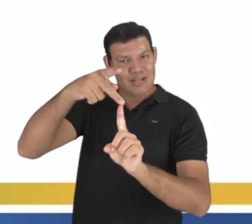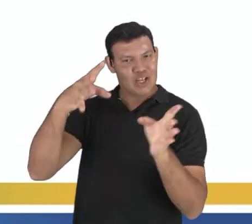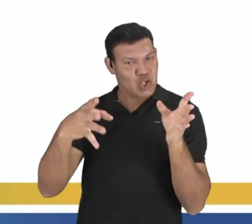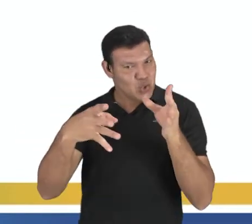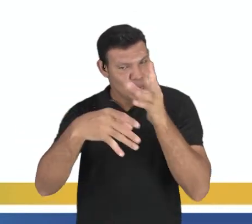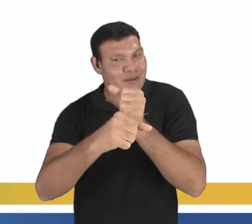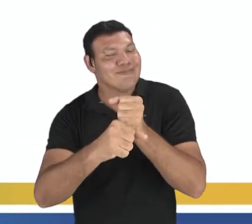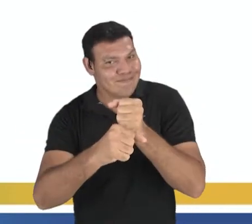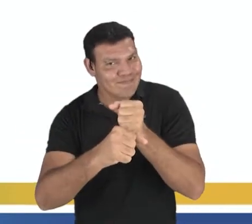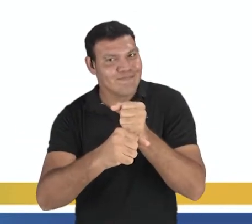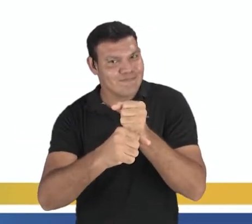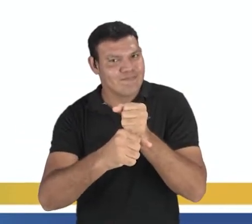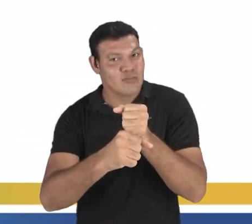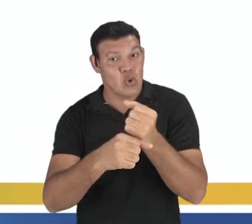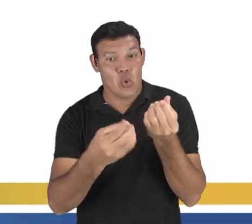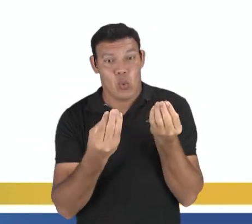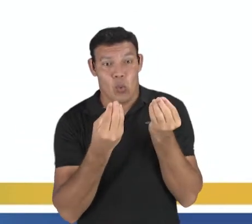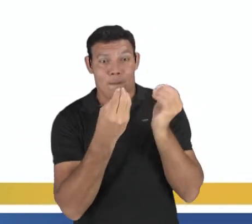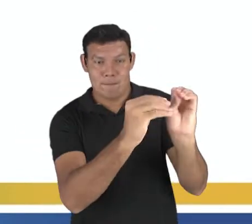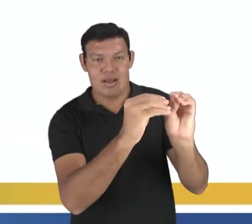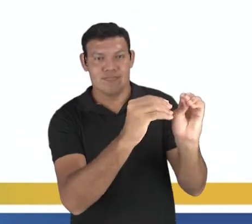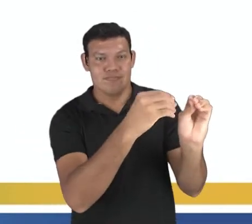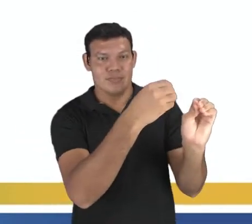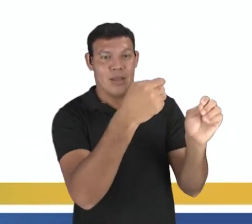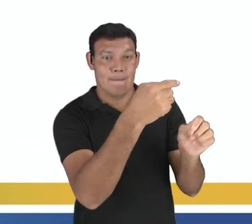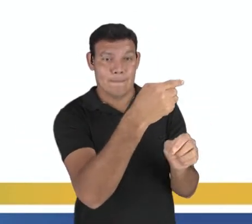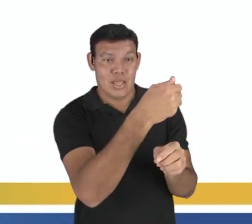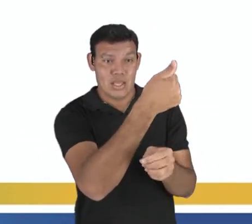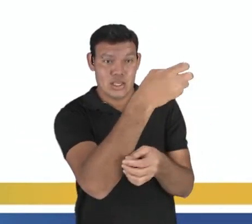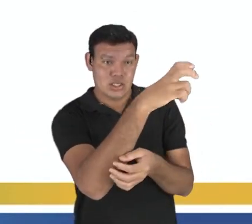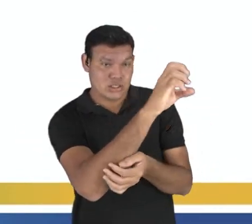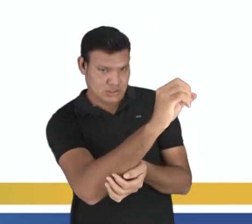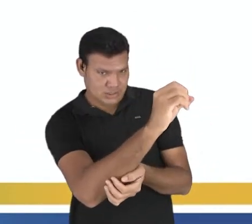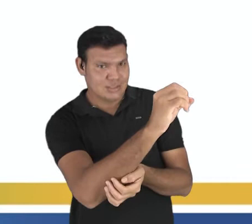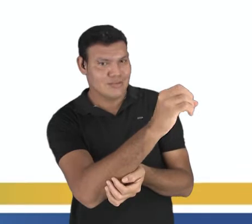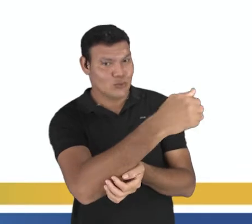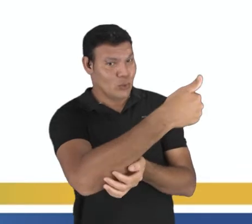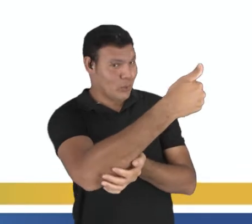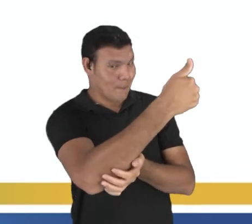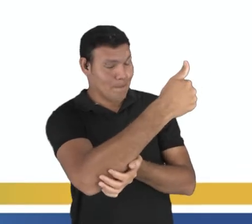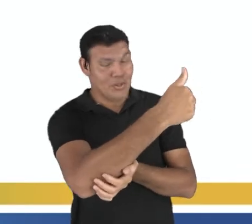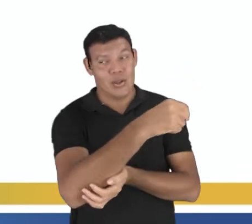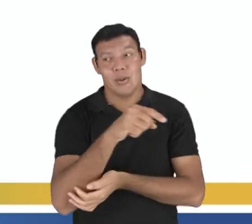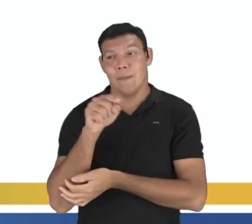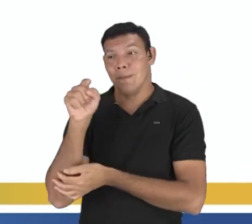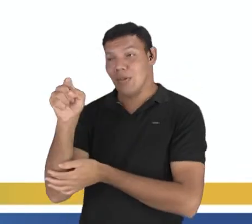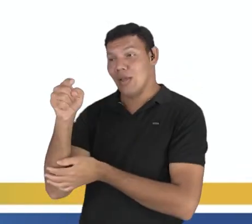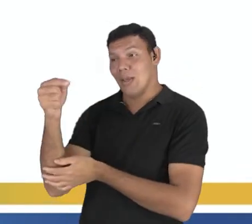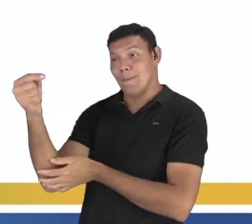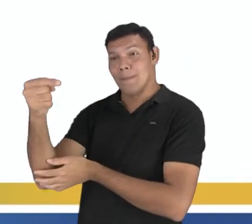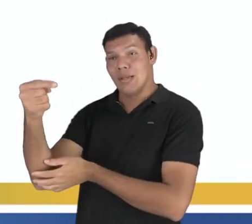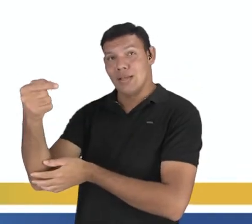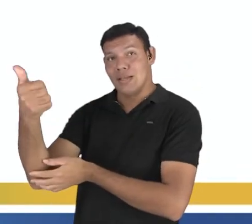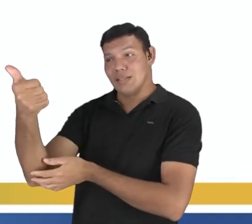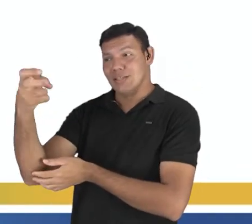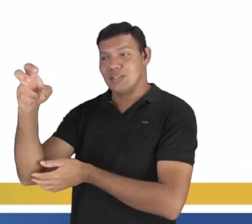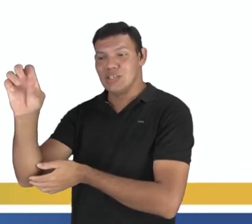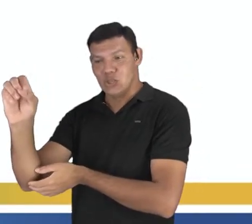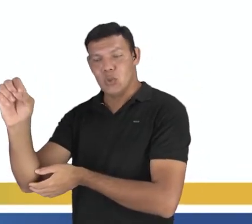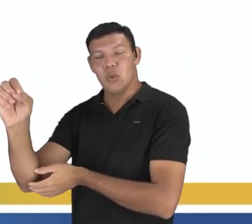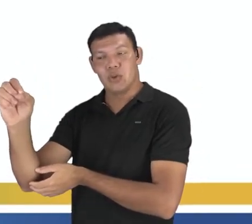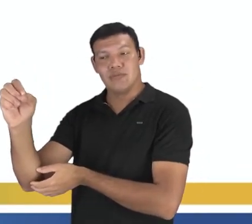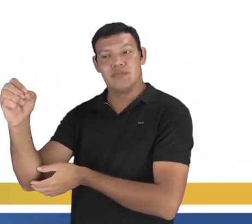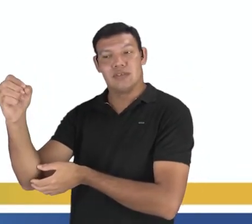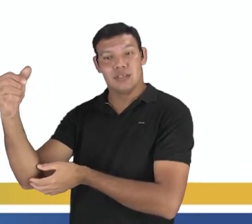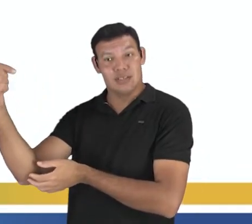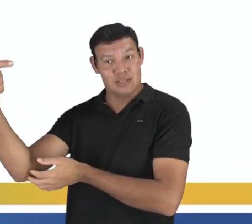caso, você colocará aí o menos 150 no primeiro membro e o 150 no segundo membro. E aí nós vamos ter